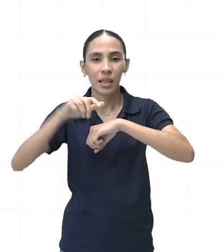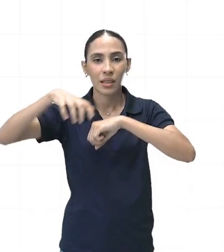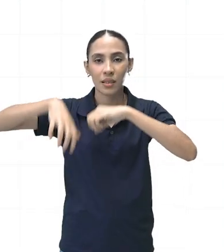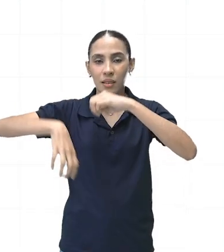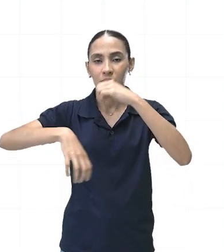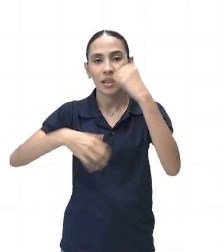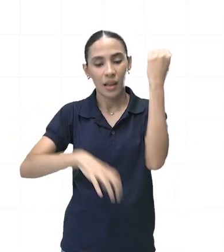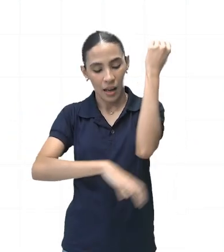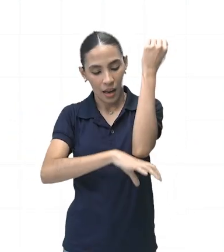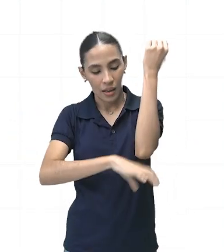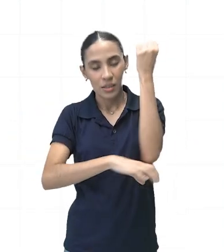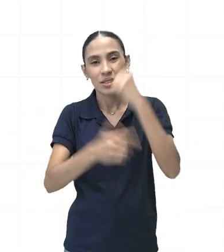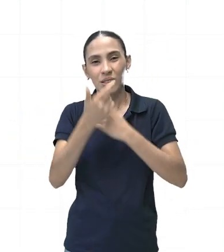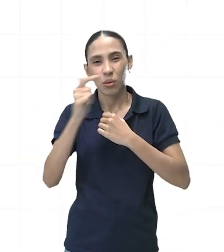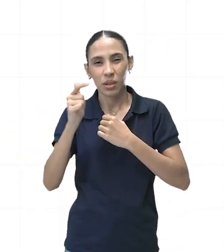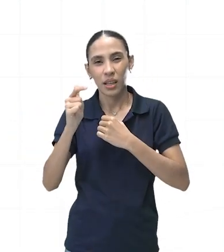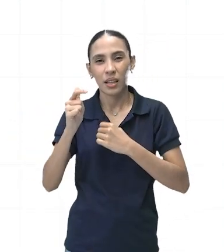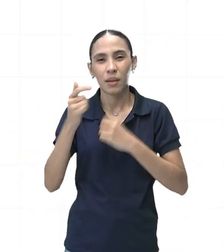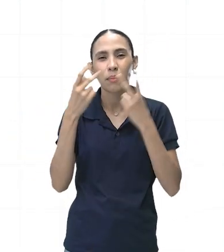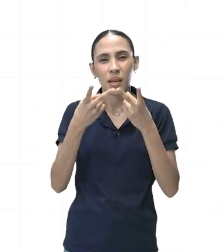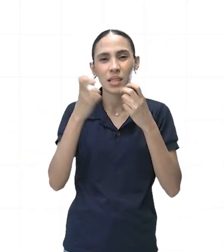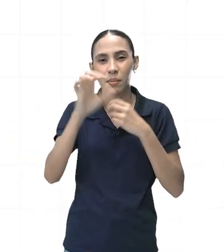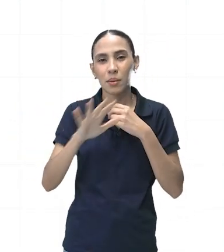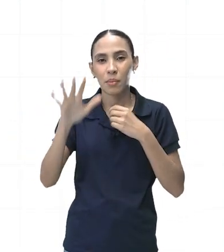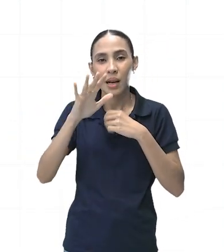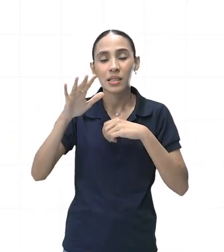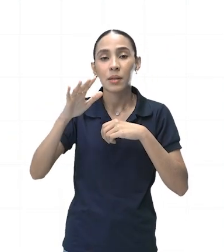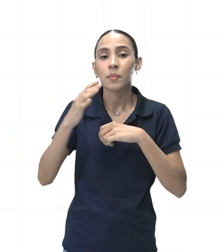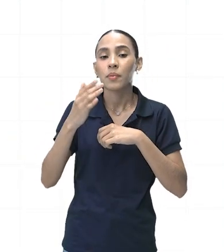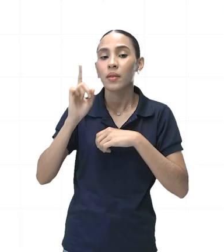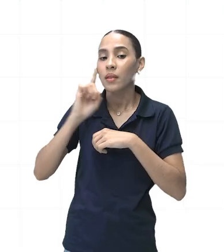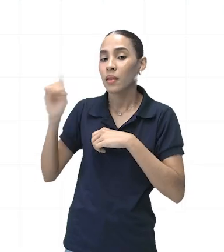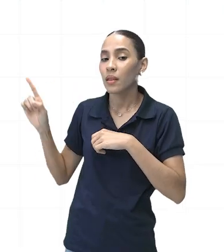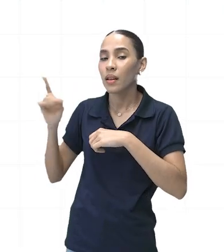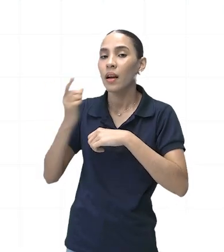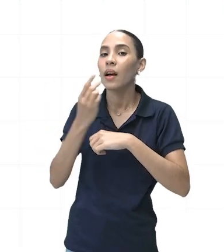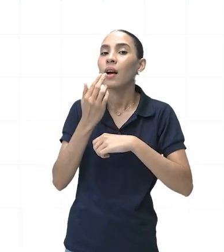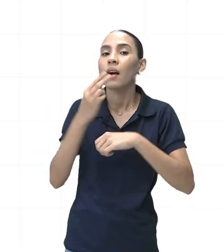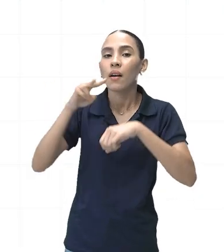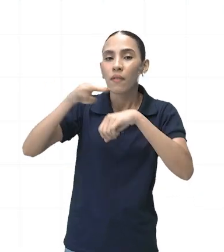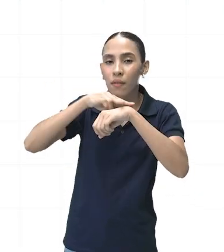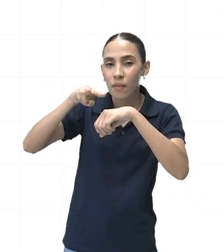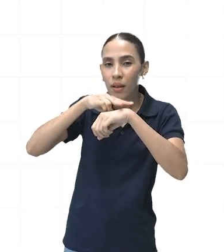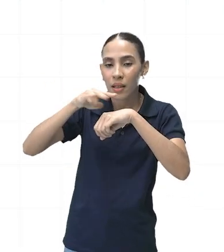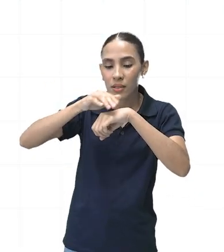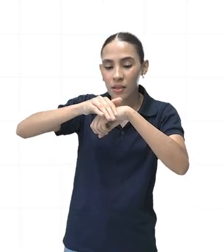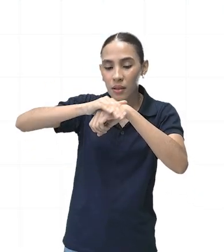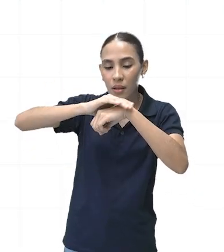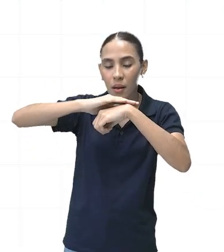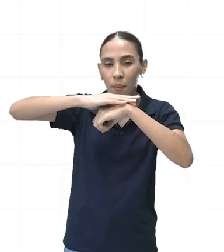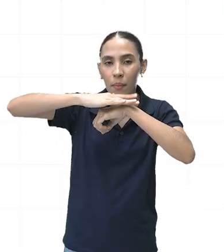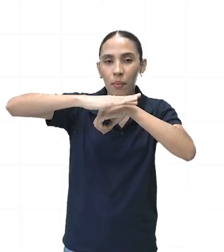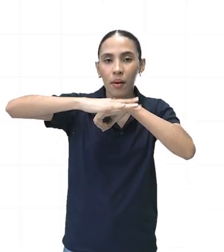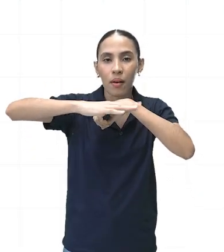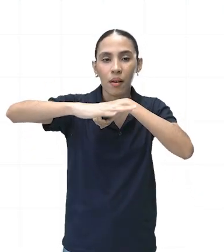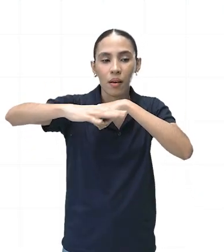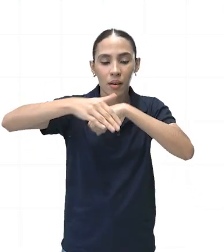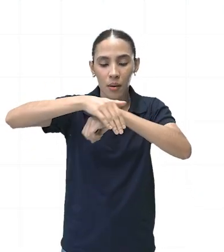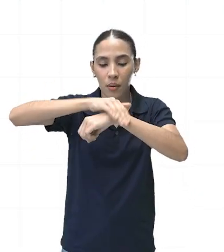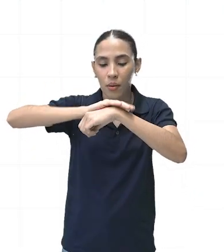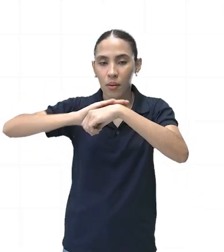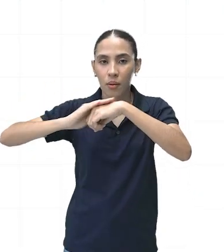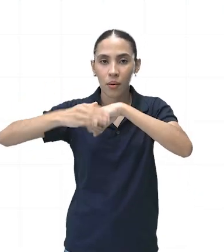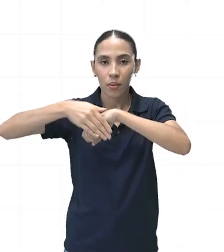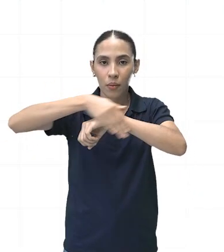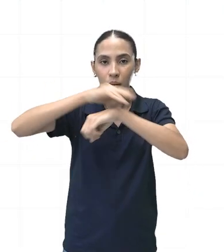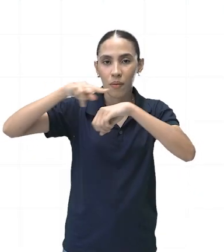Ou seja, vocês conseguem ver aí na imagem, então, a representação dessa porção verde, que é como se fosse um tapete. Então, quando chove,